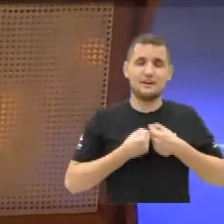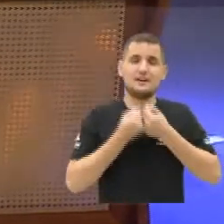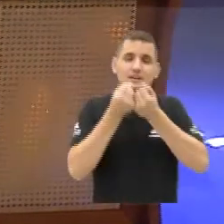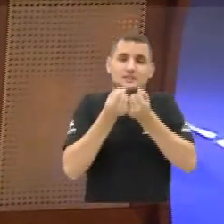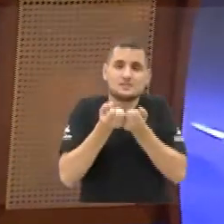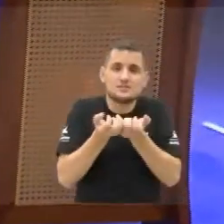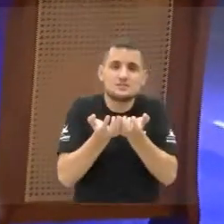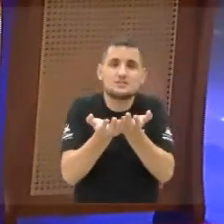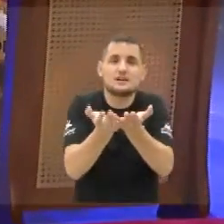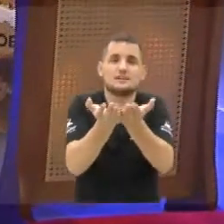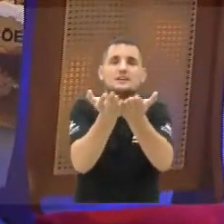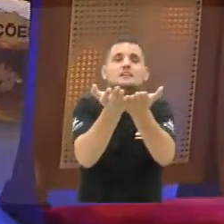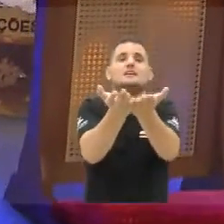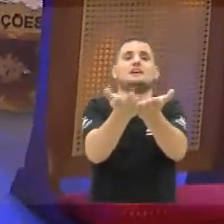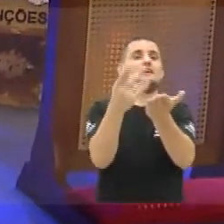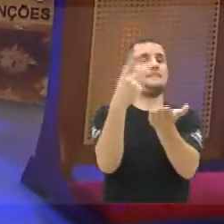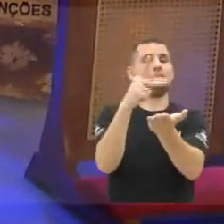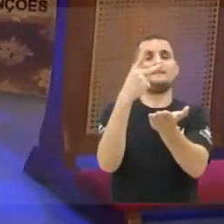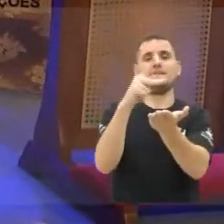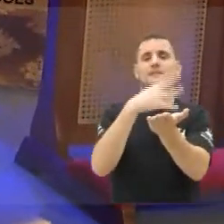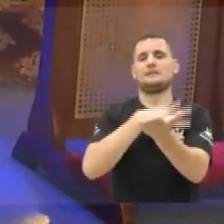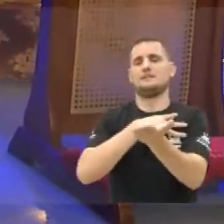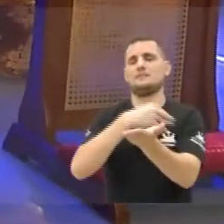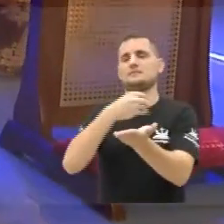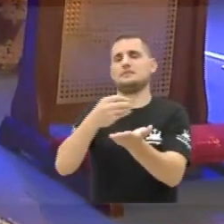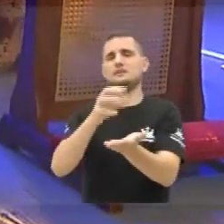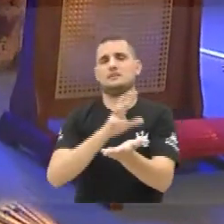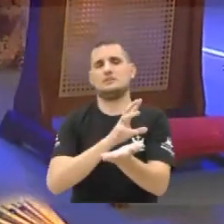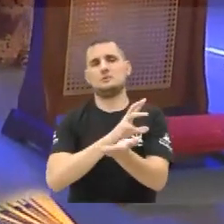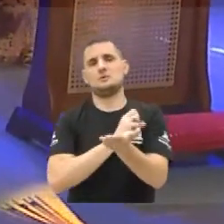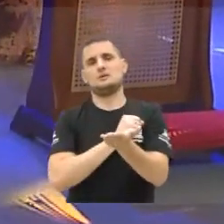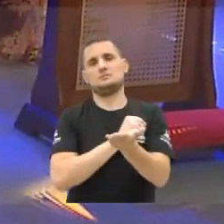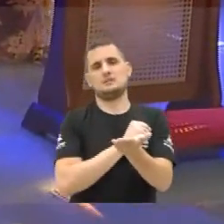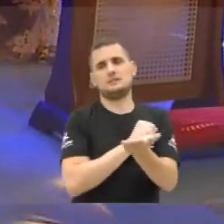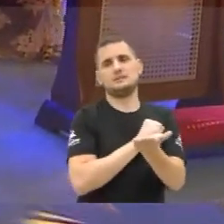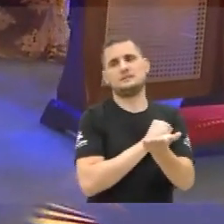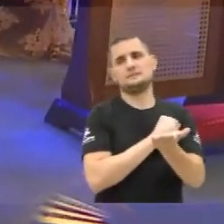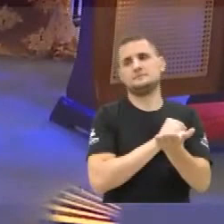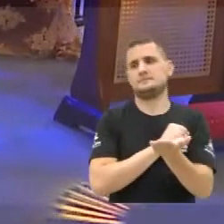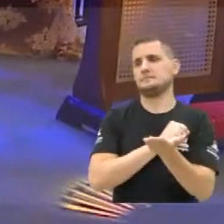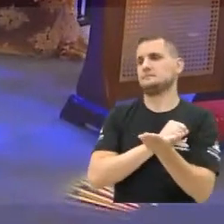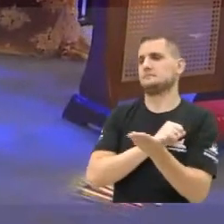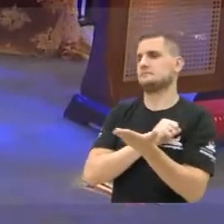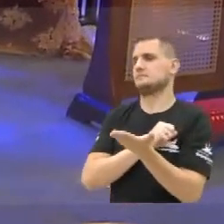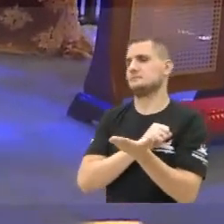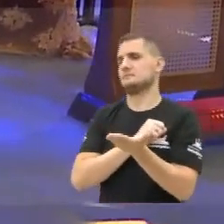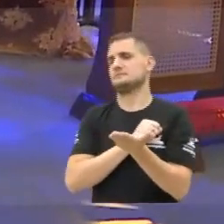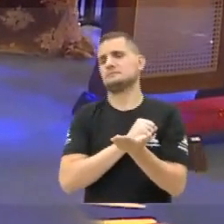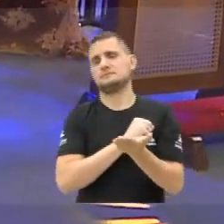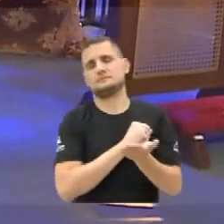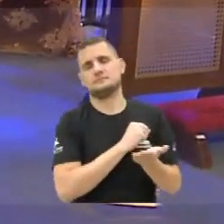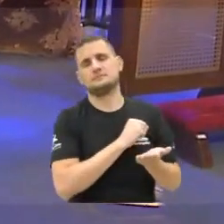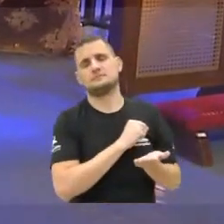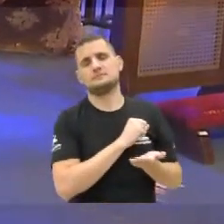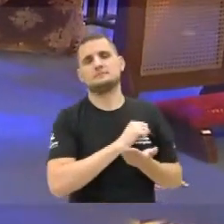darei novas vestes, filho amado.